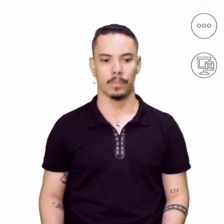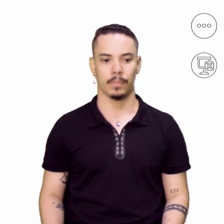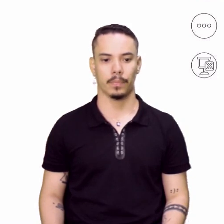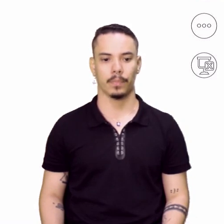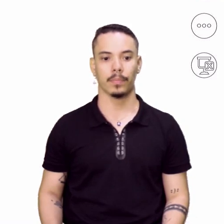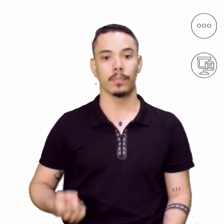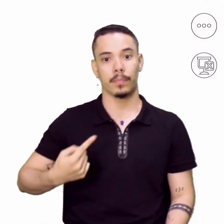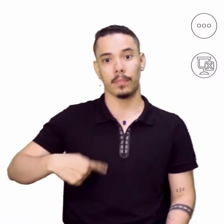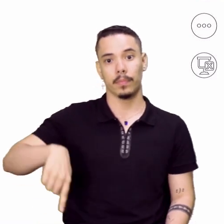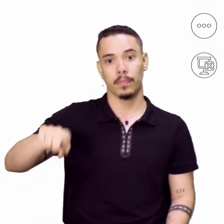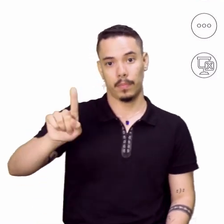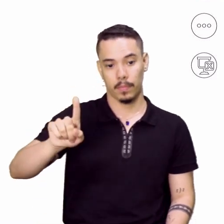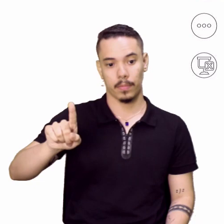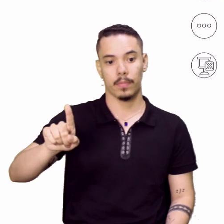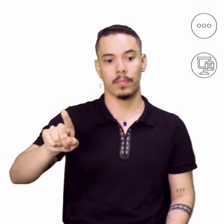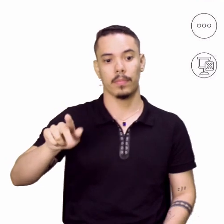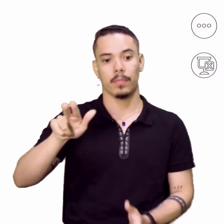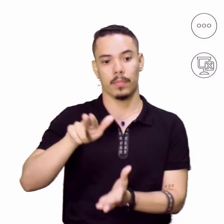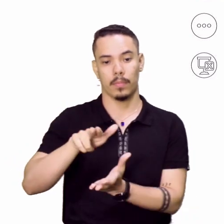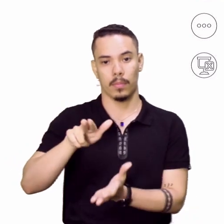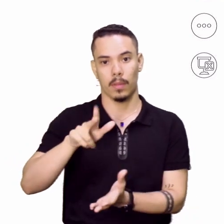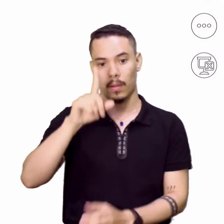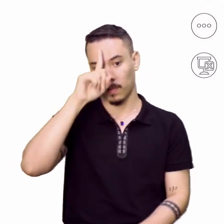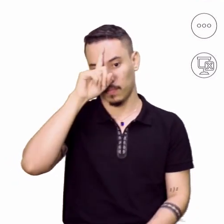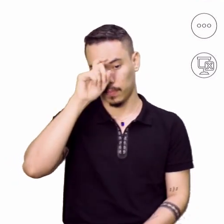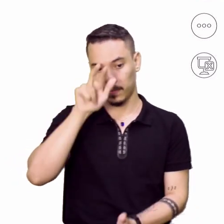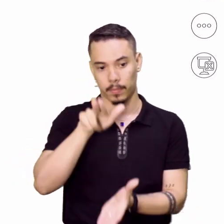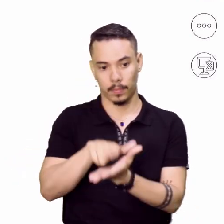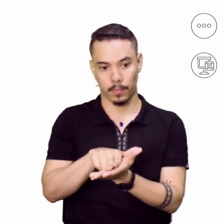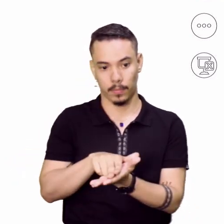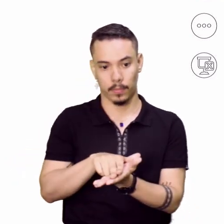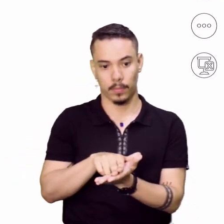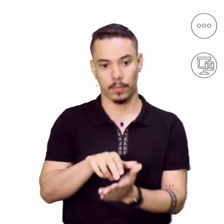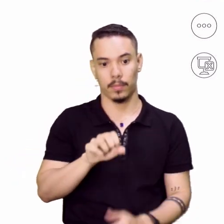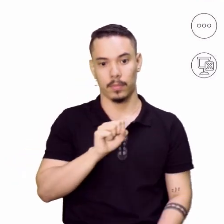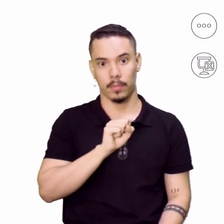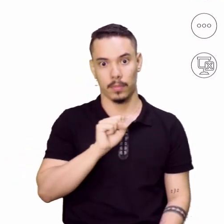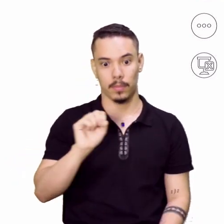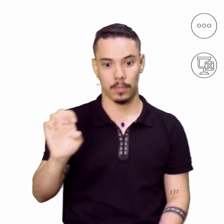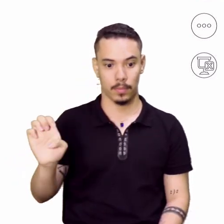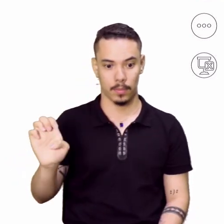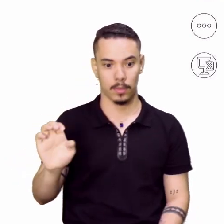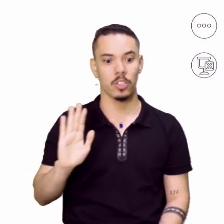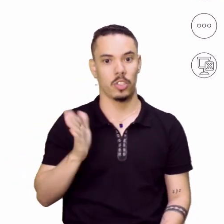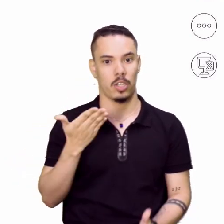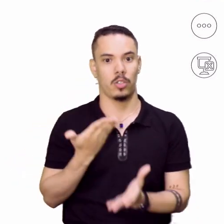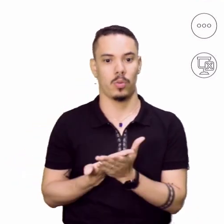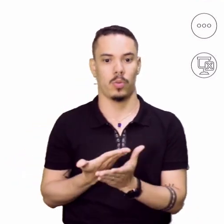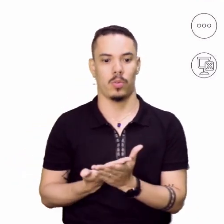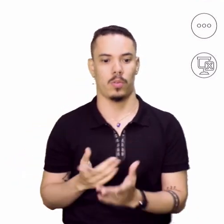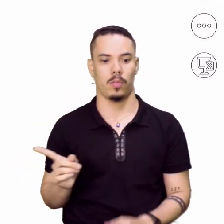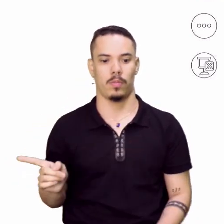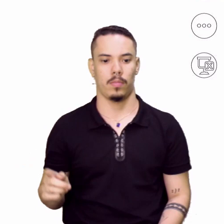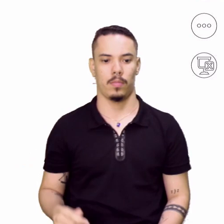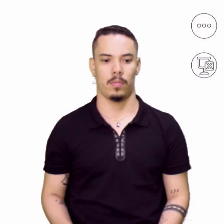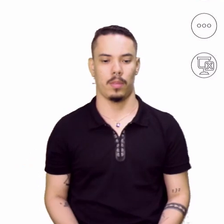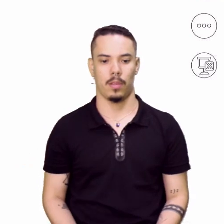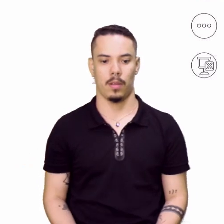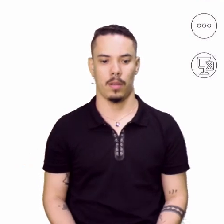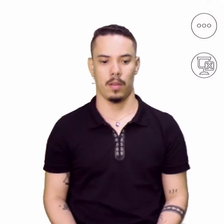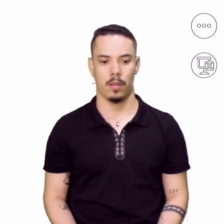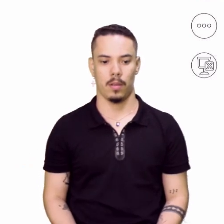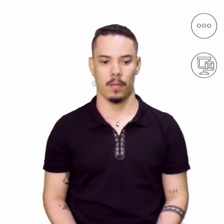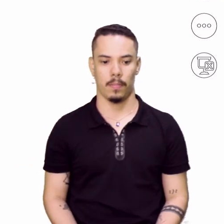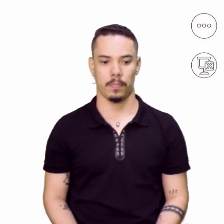básica de saúde if se você lembra dessa conjunção a gente já estudou sobre isso na